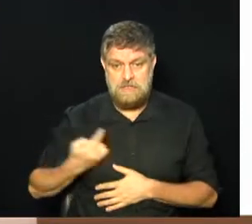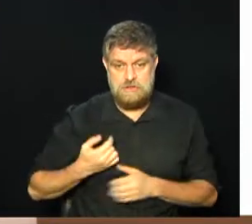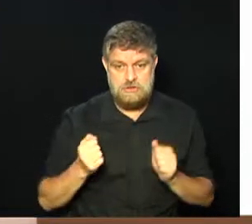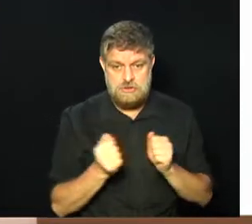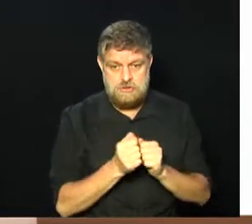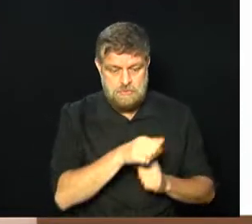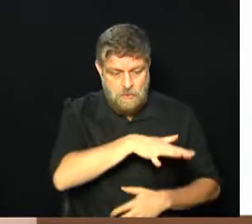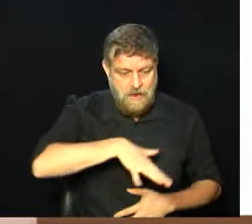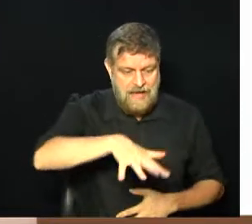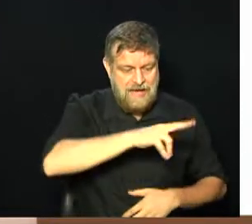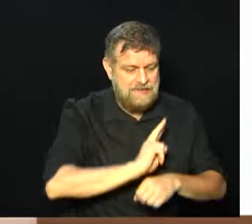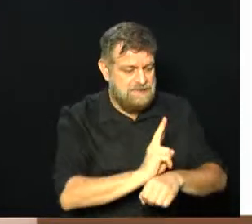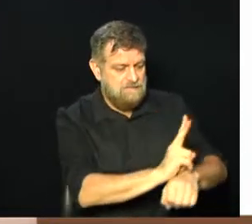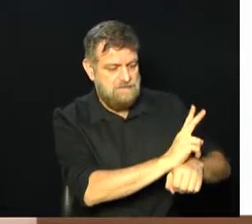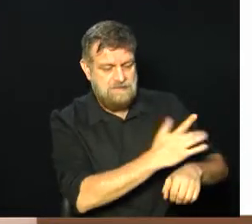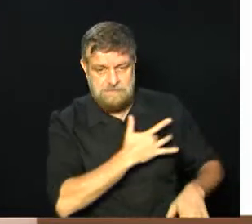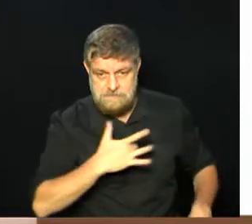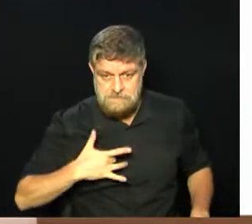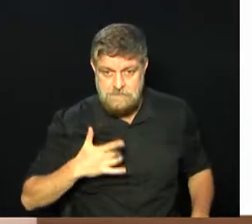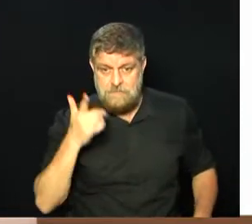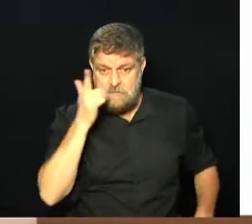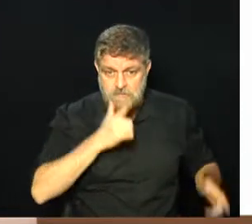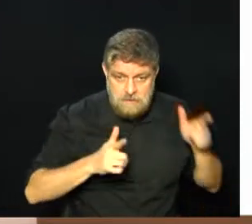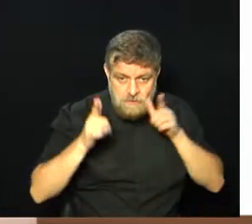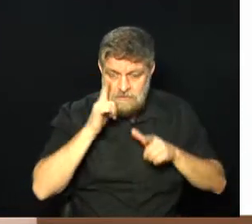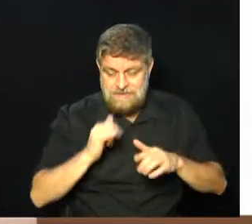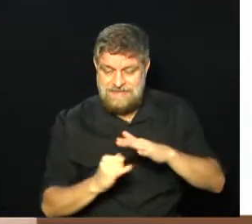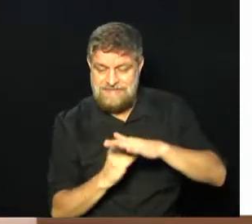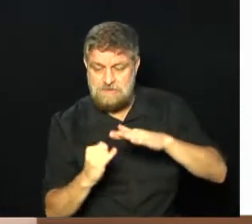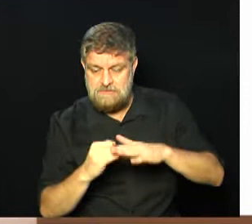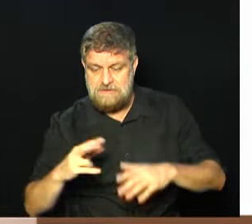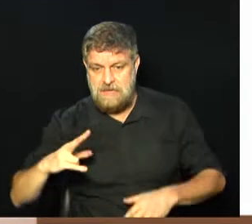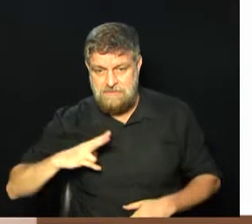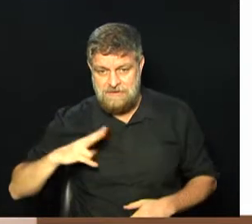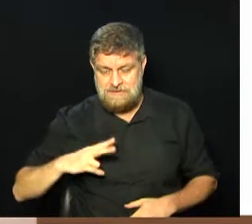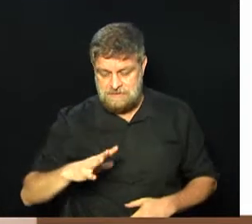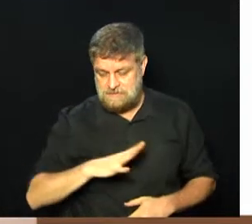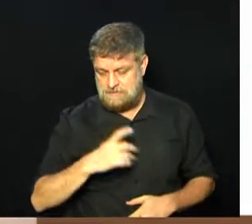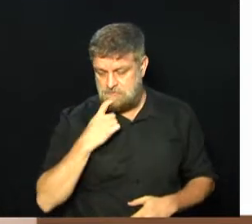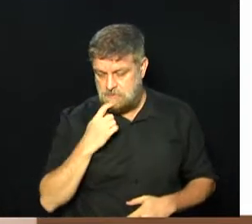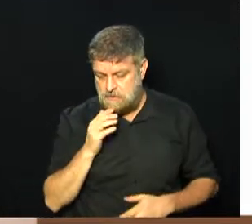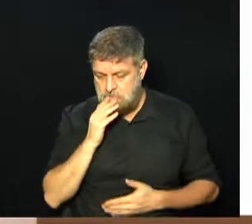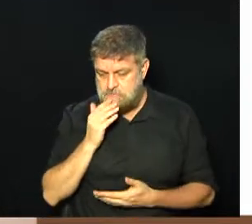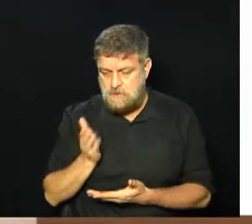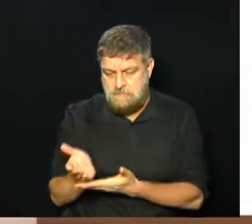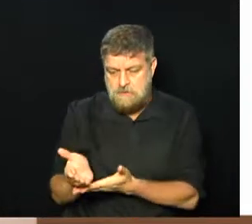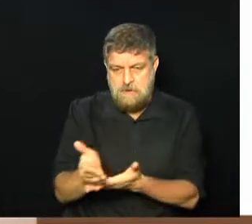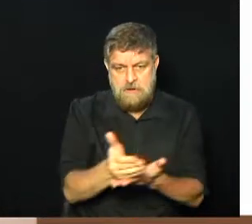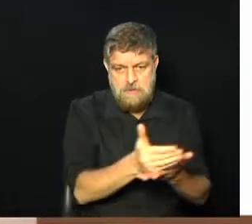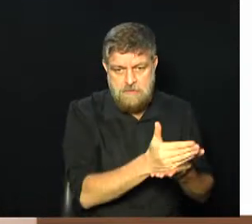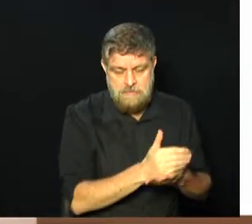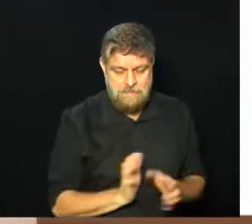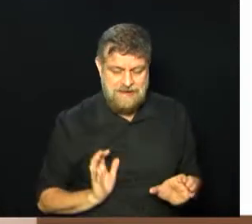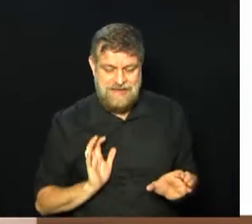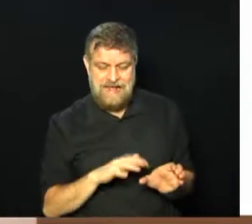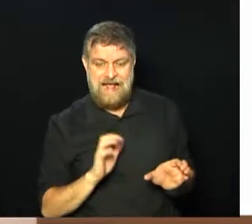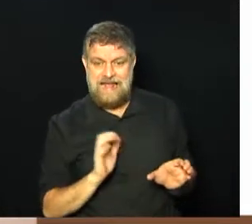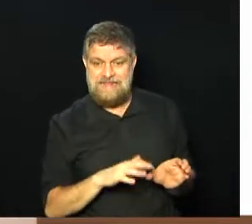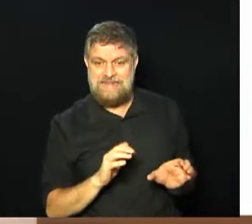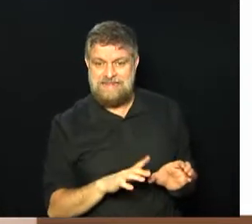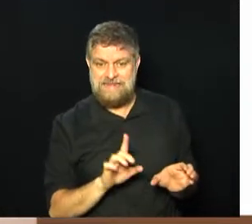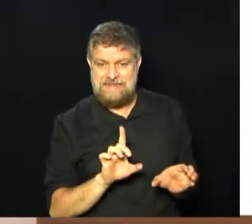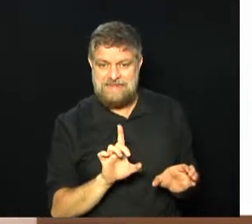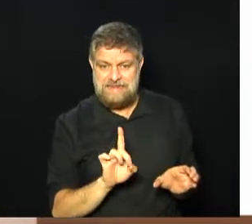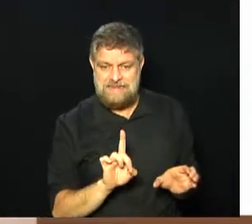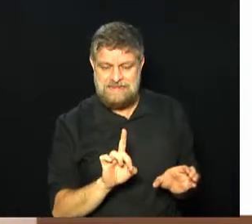tentar acelerar a coleta de dados nas instituições privadas de Campinas, para melhorar o registro de câncer na cidade. Mas